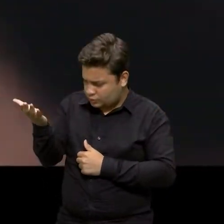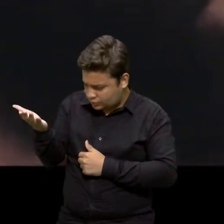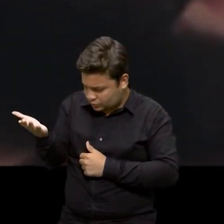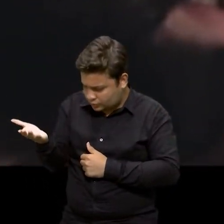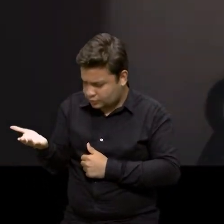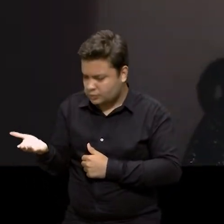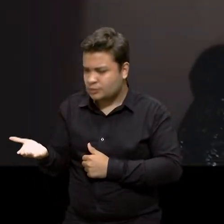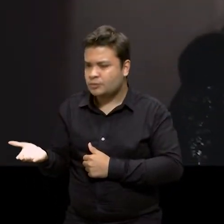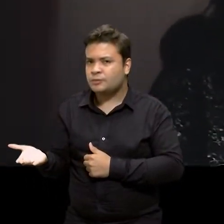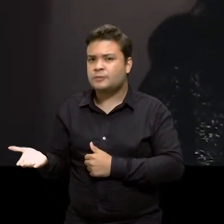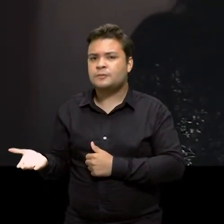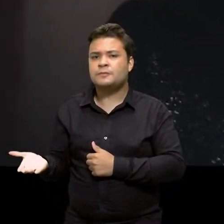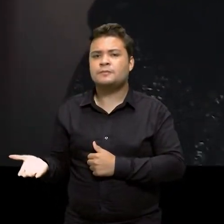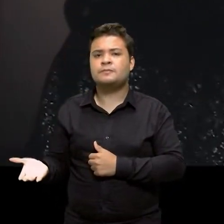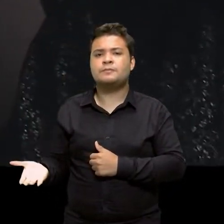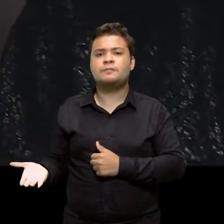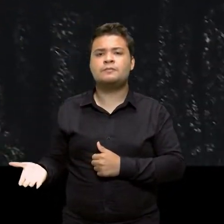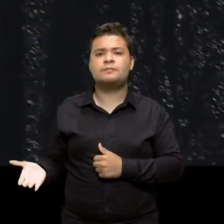a ti.